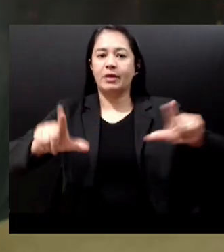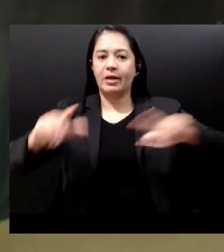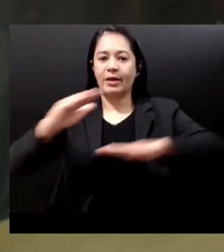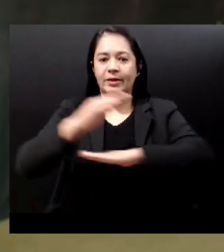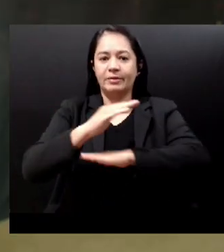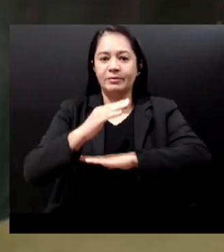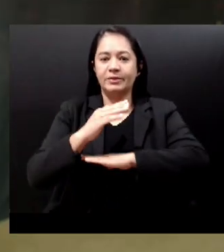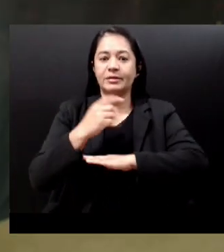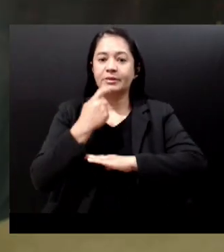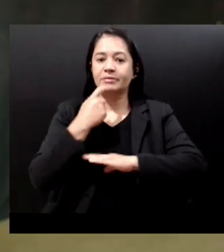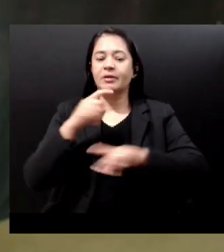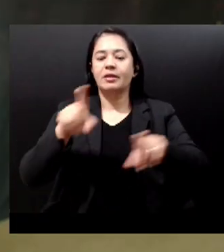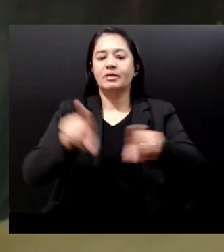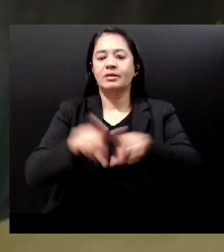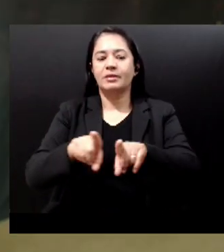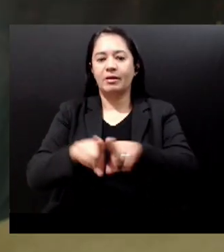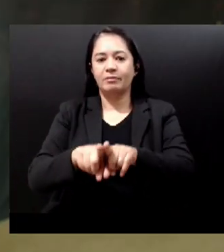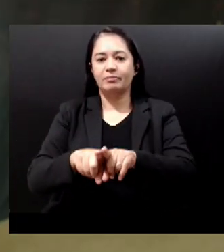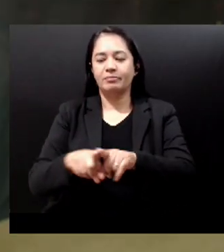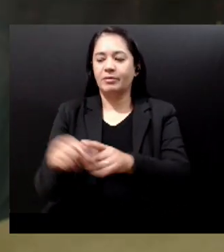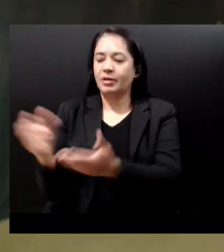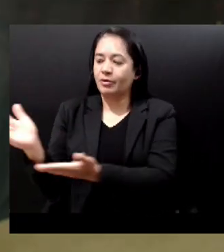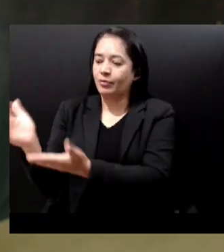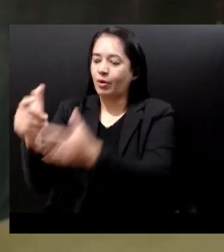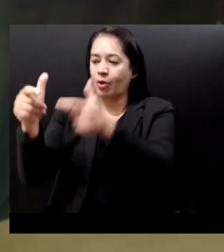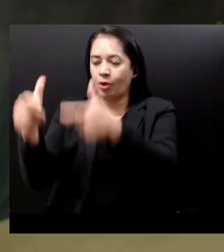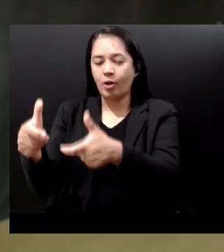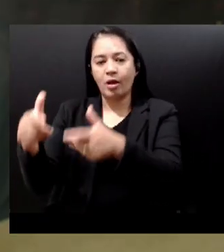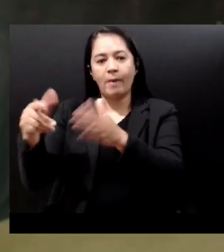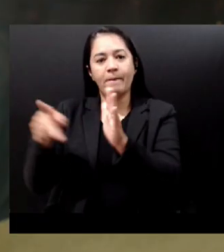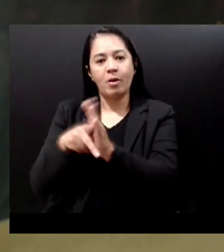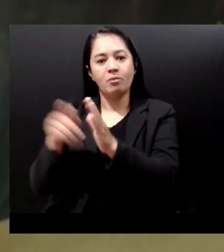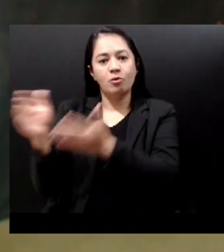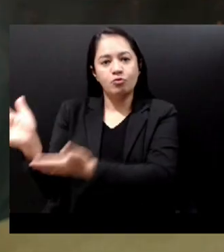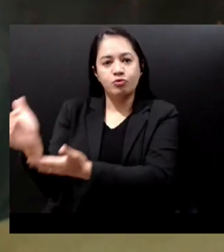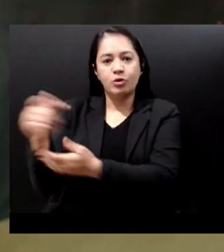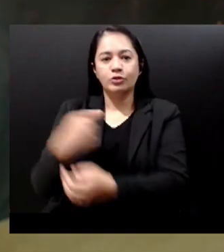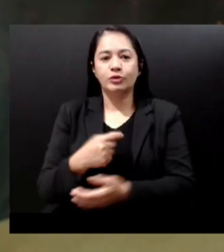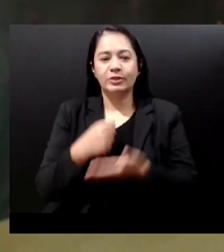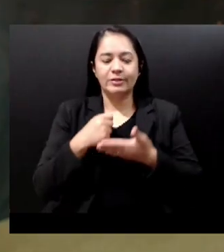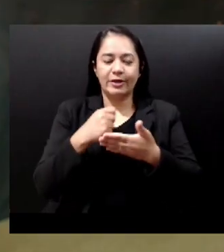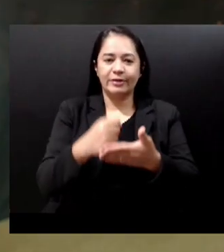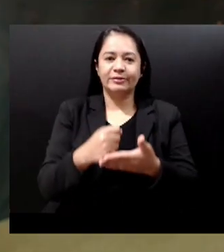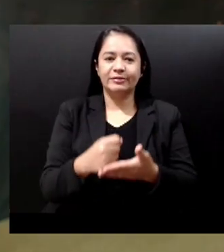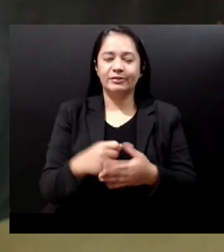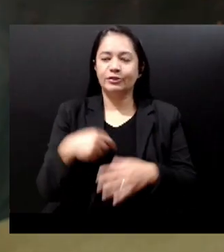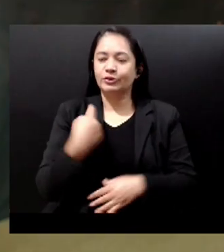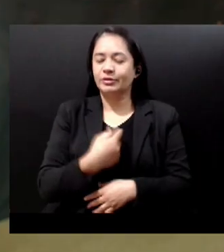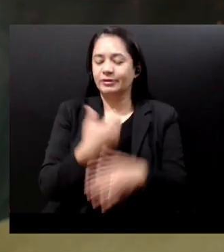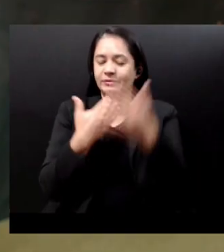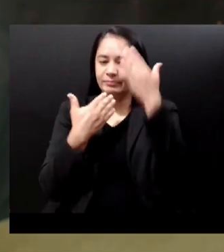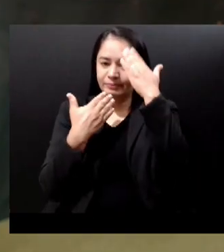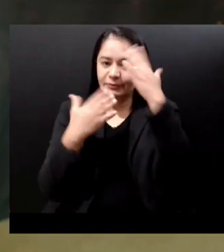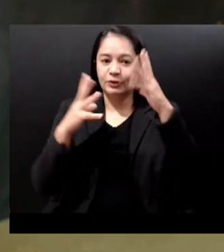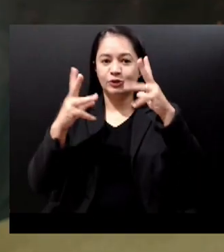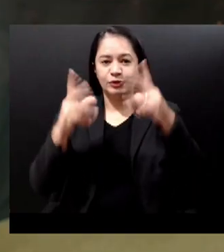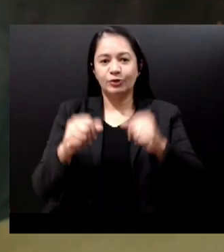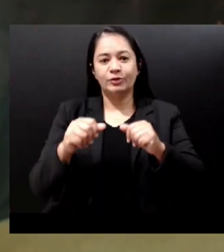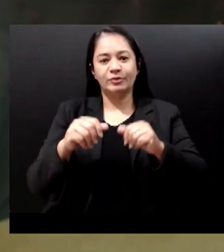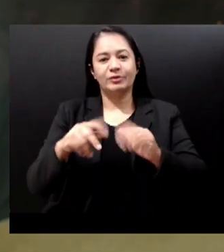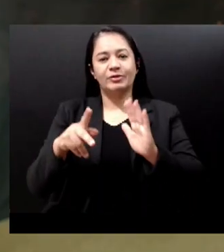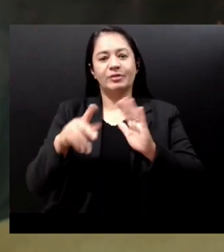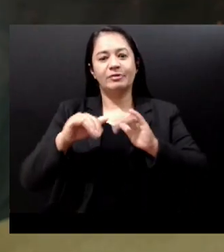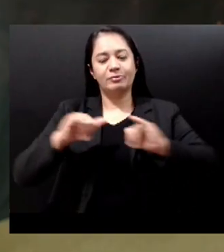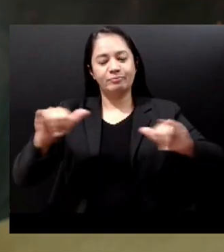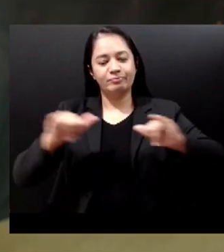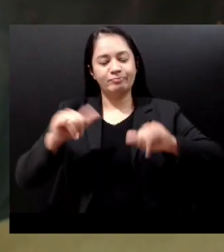de arrecadação. Nós arrecadamos, entregamos e a gente agradece todo mundo que participou dessa campanha do Agasalho 2025